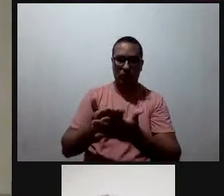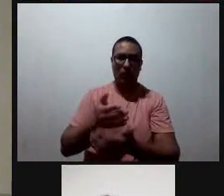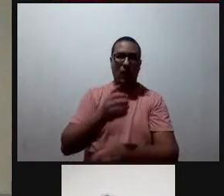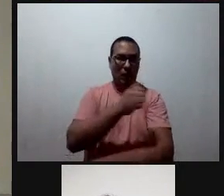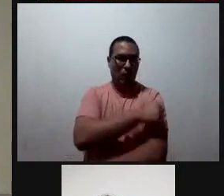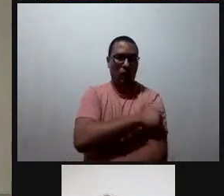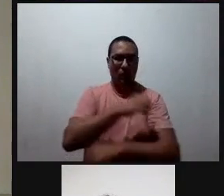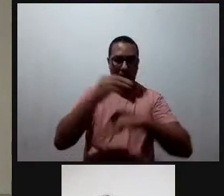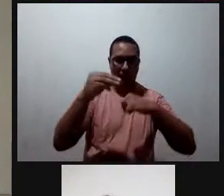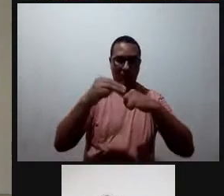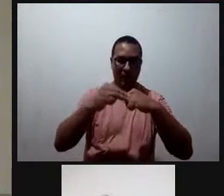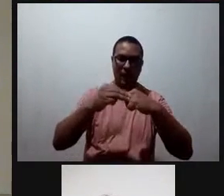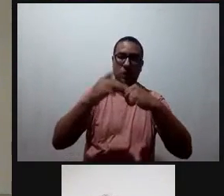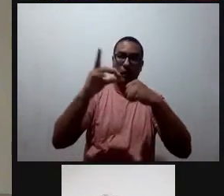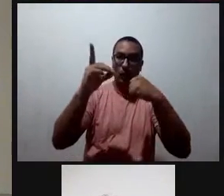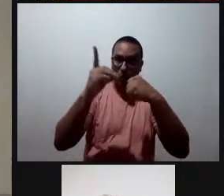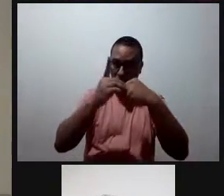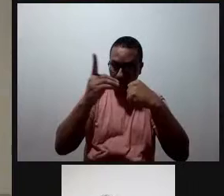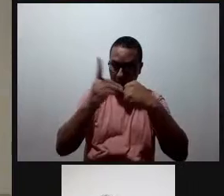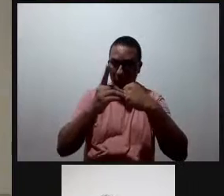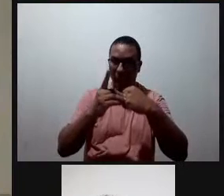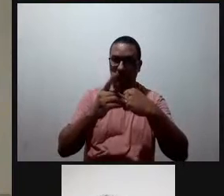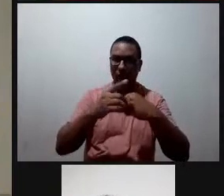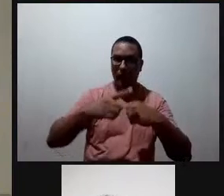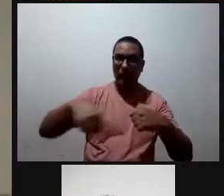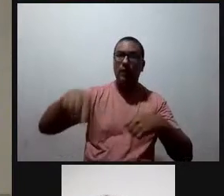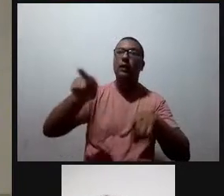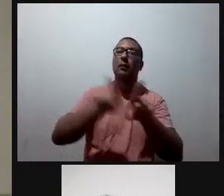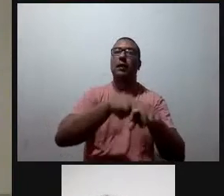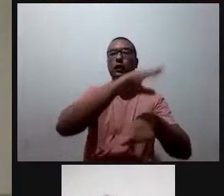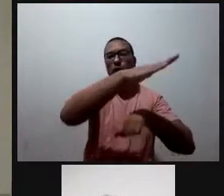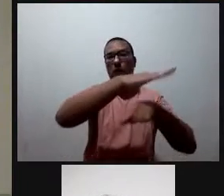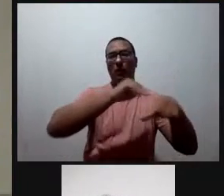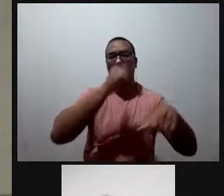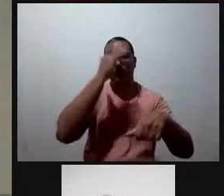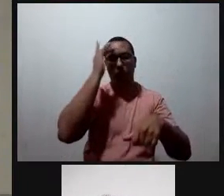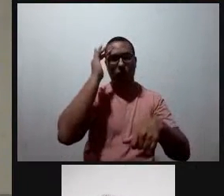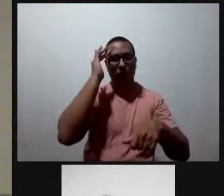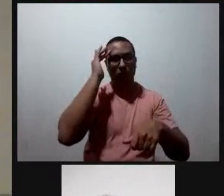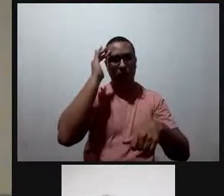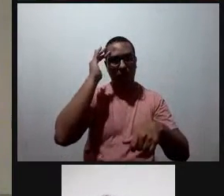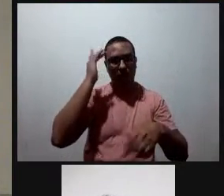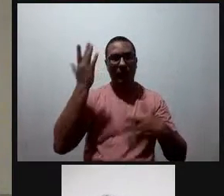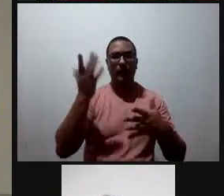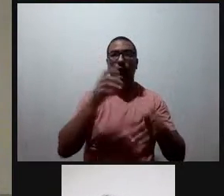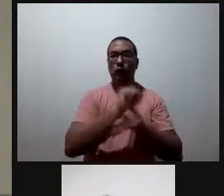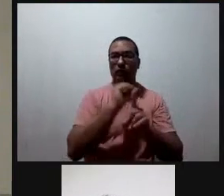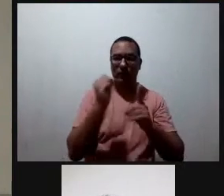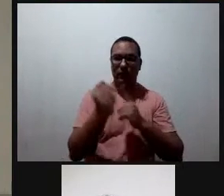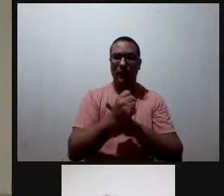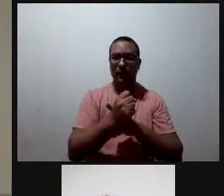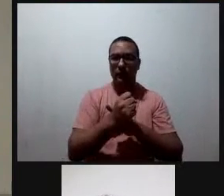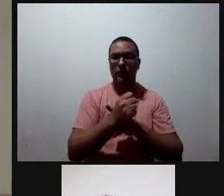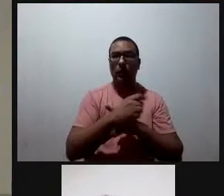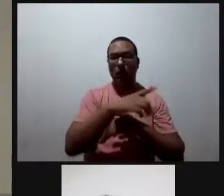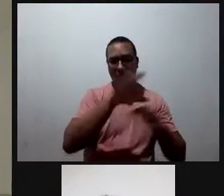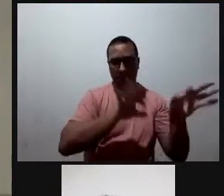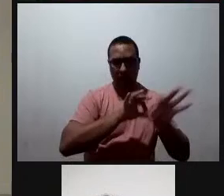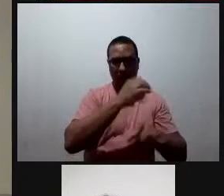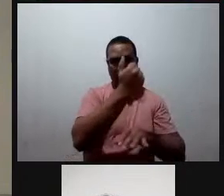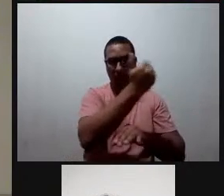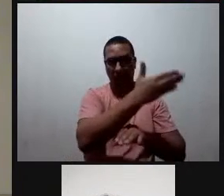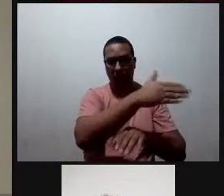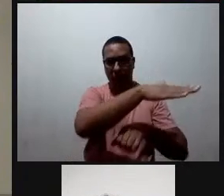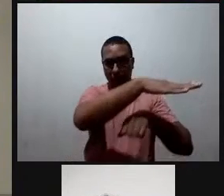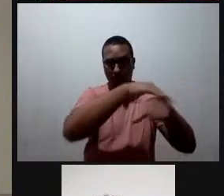nós trazemos pessoas que sejam representativas, normalmente, da sociedade civil organizada, daquele